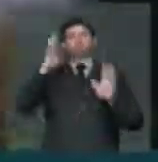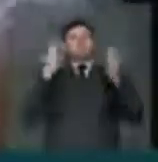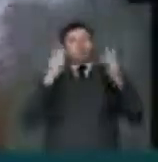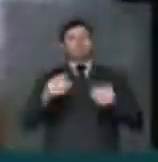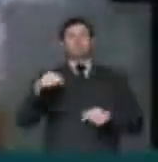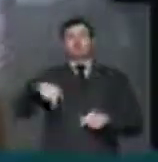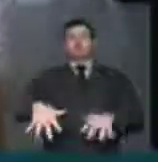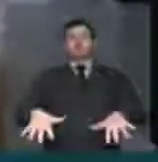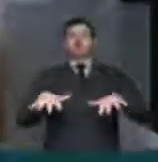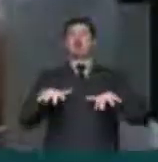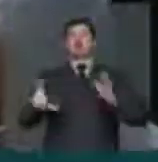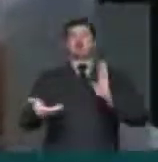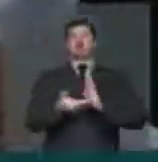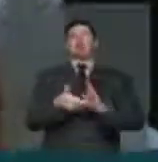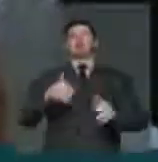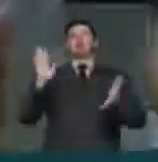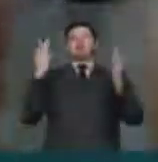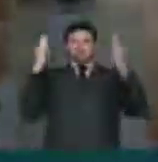parabéns.